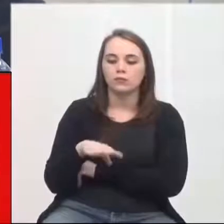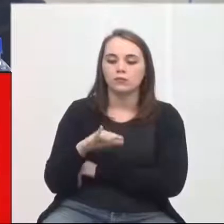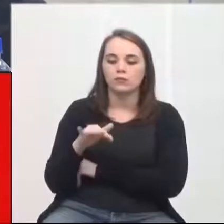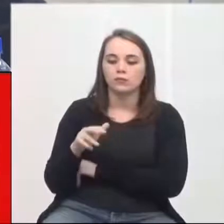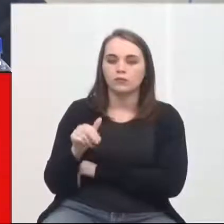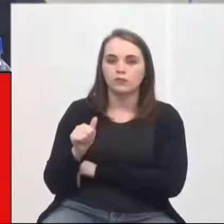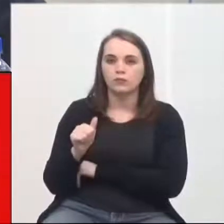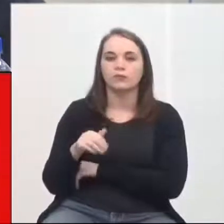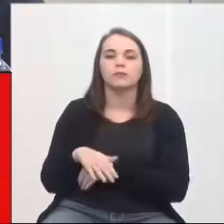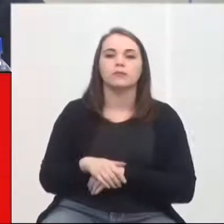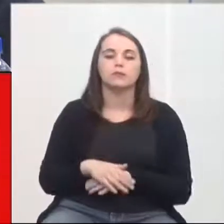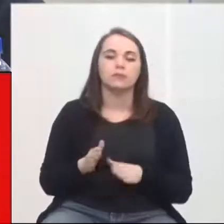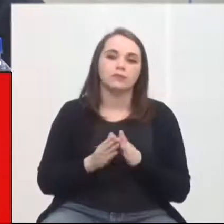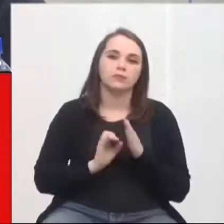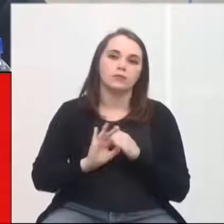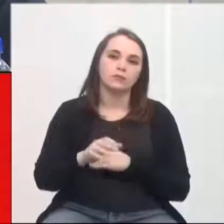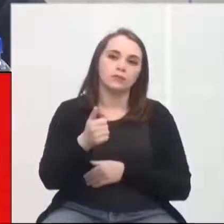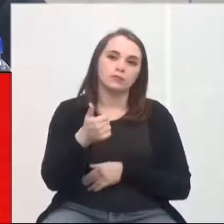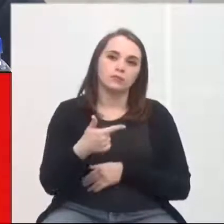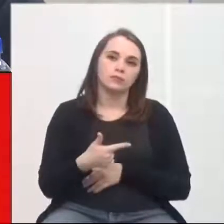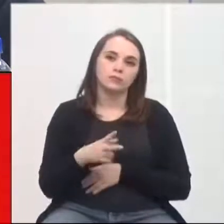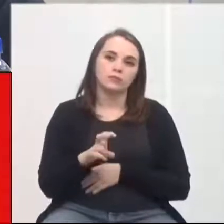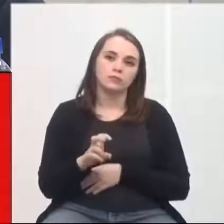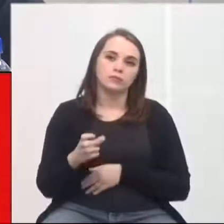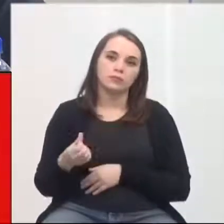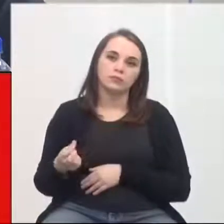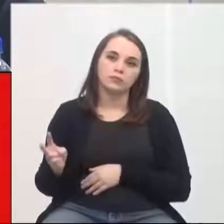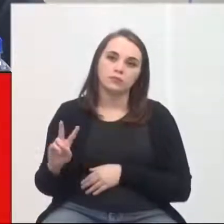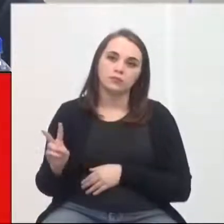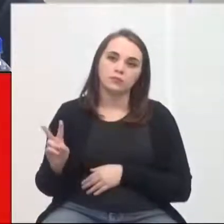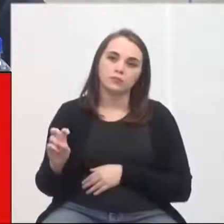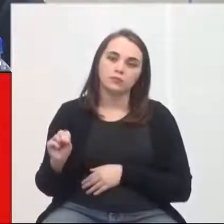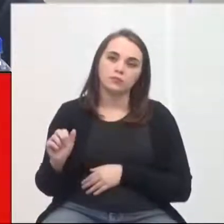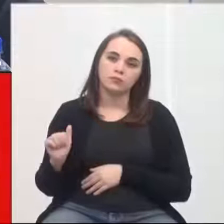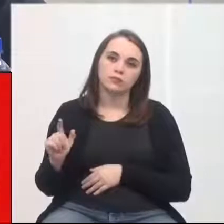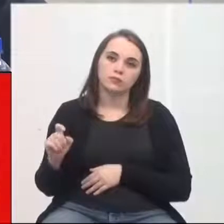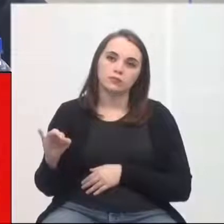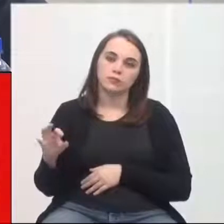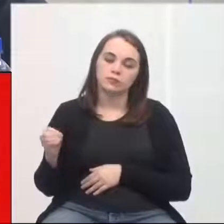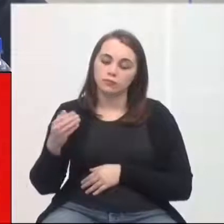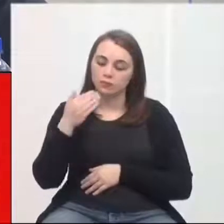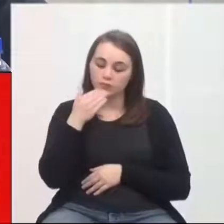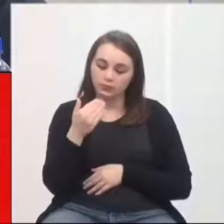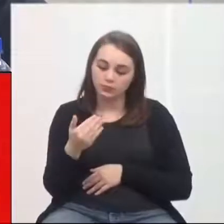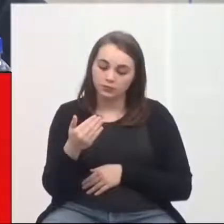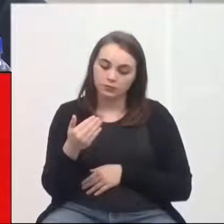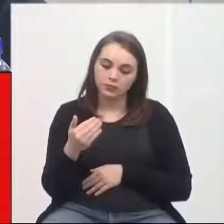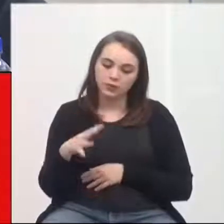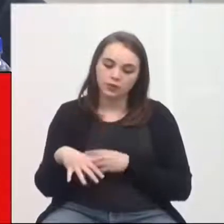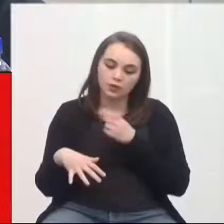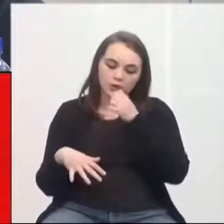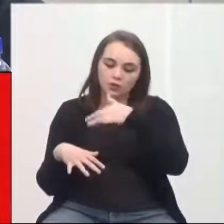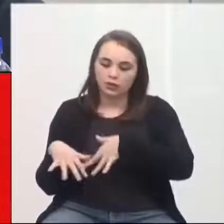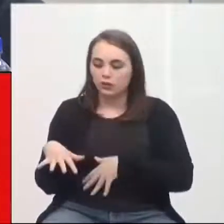353, no bairro Próspera. Indicação 1256-2021, autor vereador Salésio Lima. Reparos na Boca de Lobo, localizado na rua